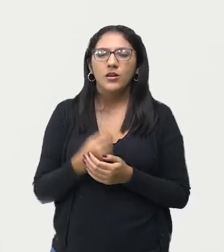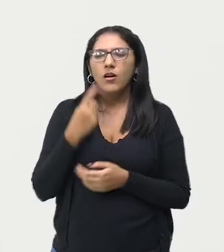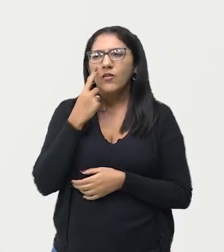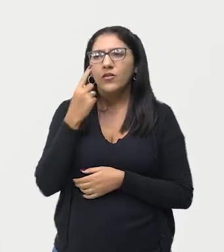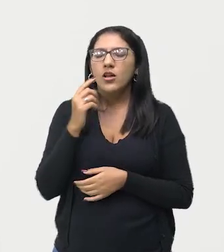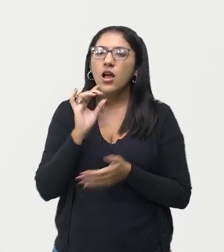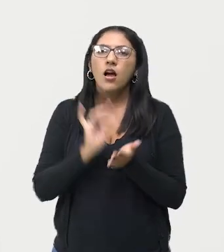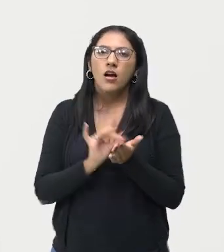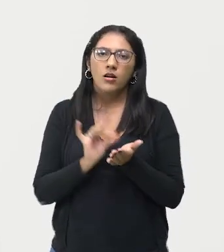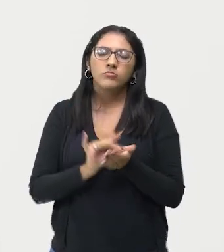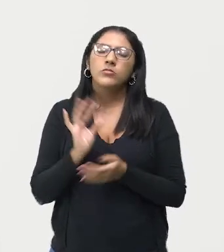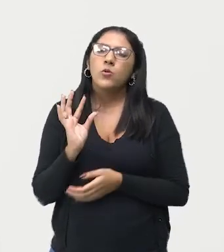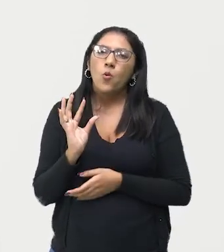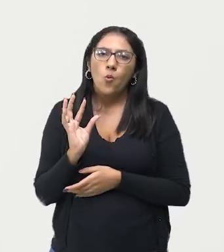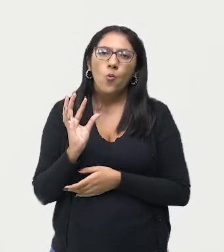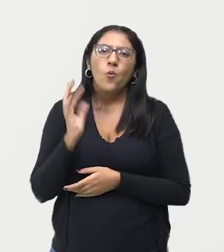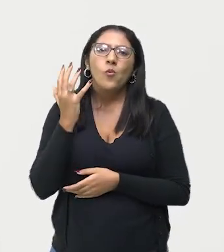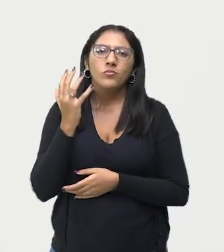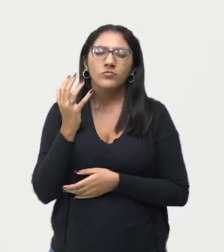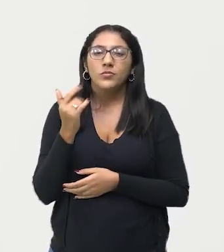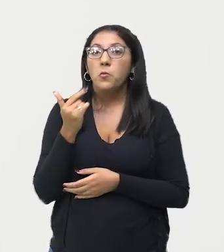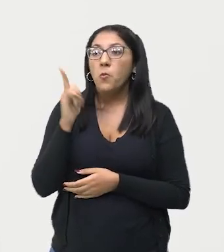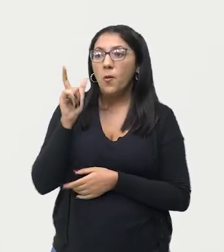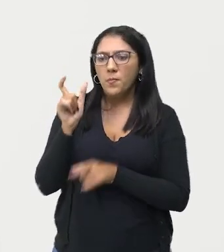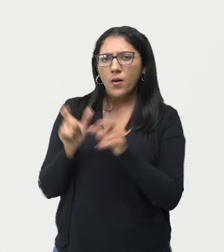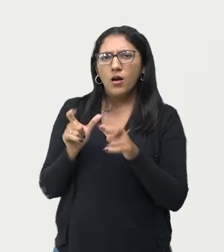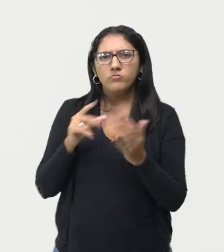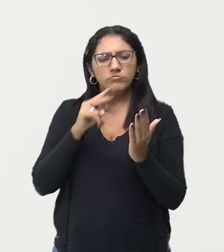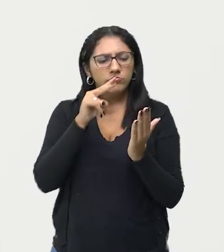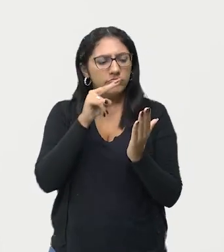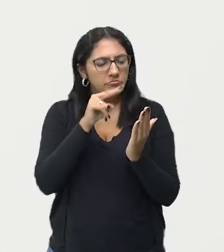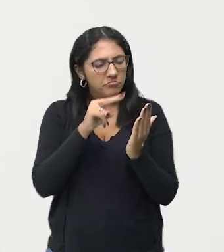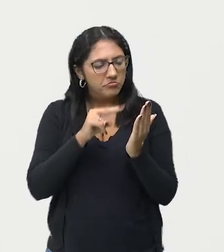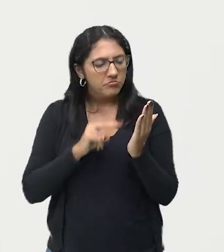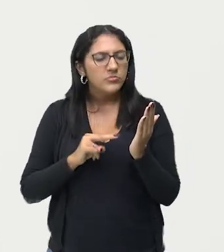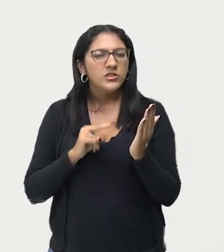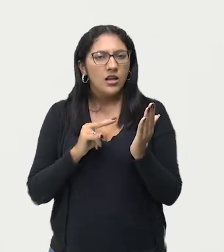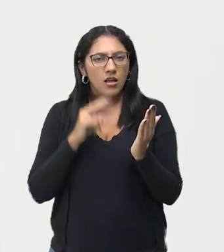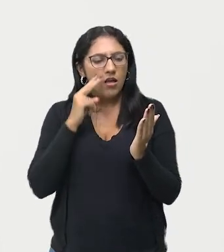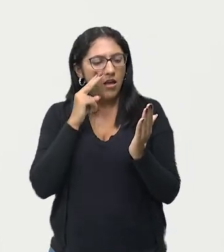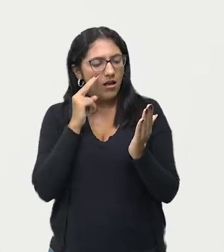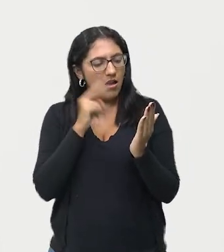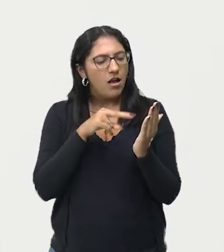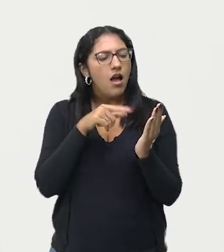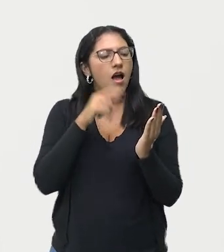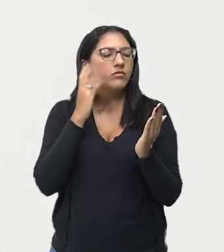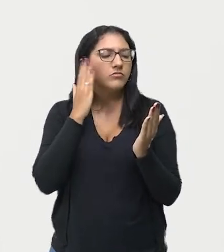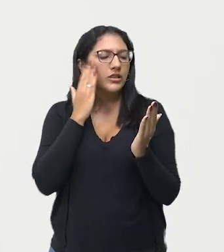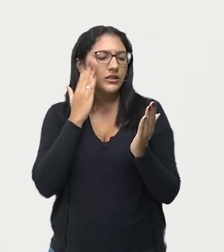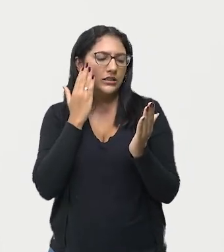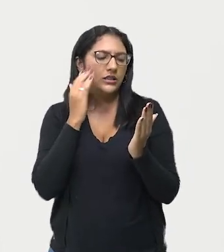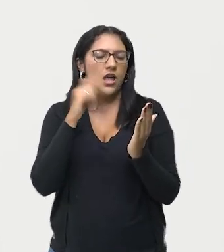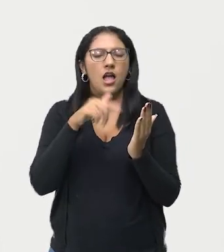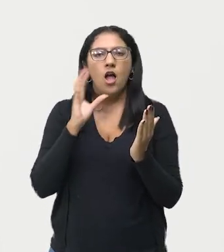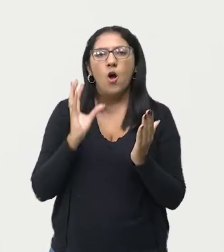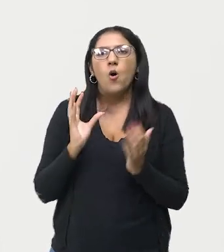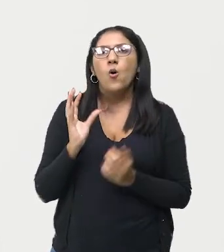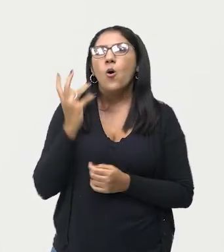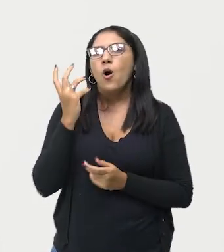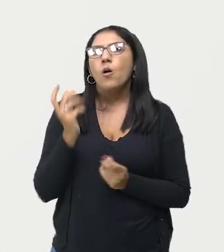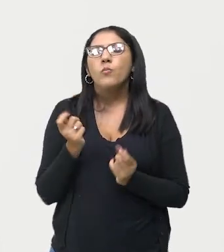ação comprovada, né? Outra pessoa que ler o texto, outra pessoa que estivesse ali na situação,